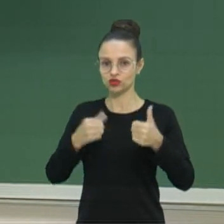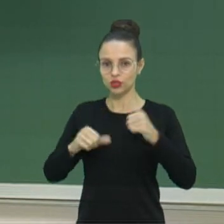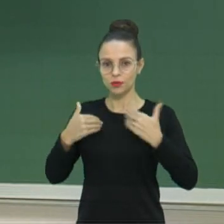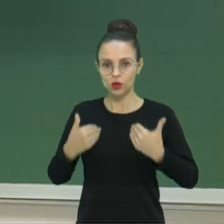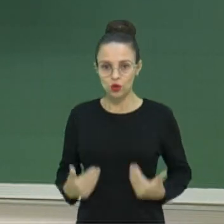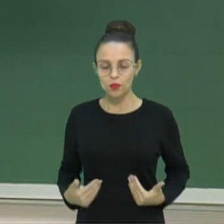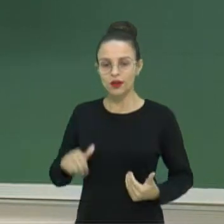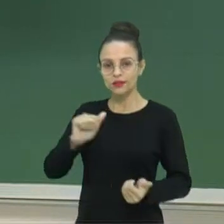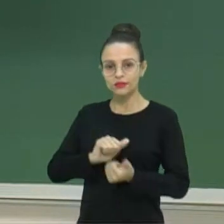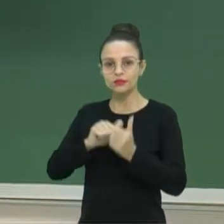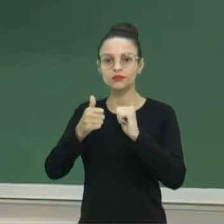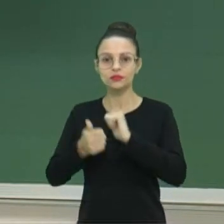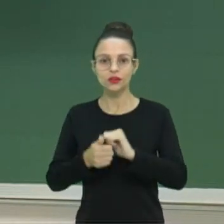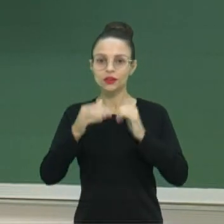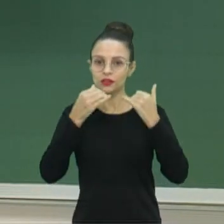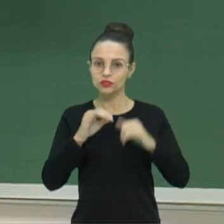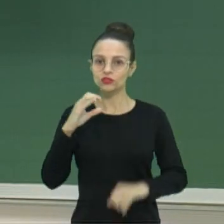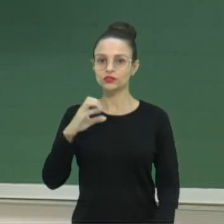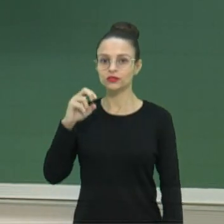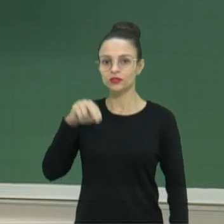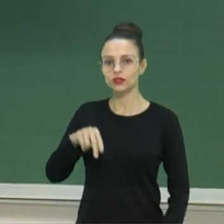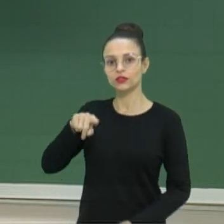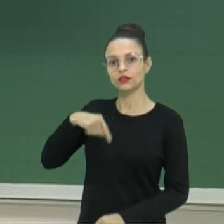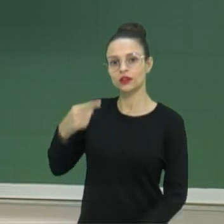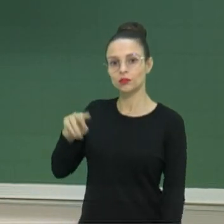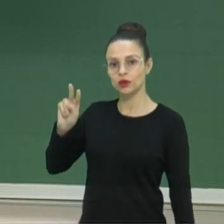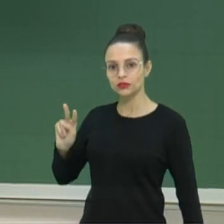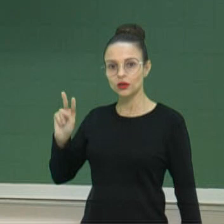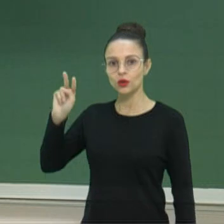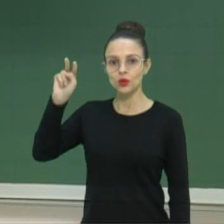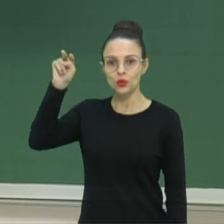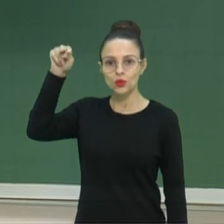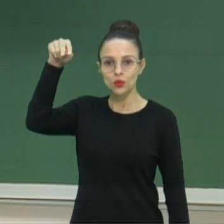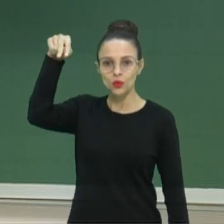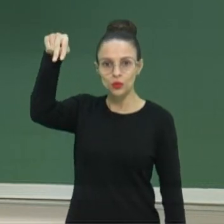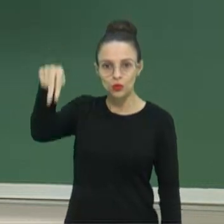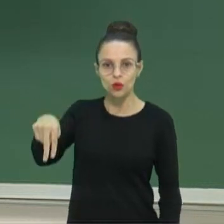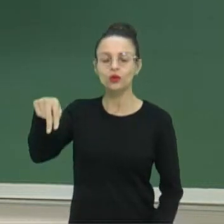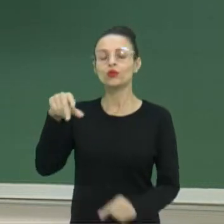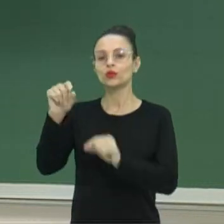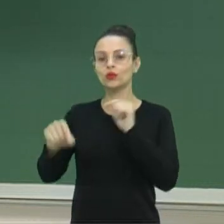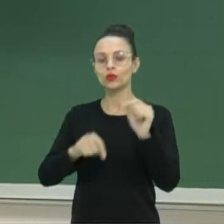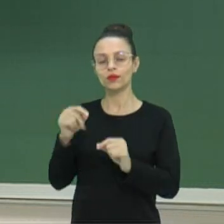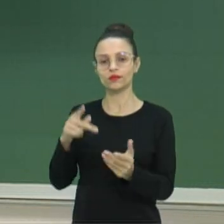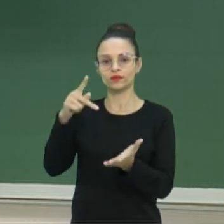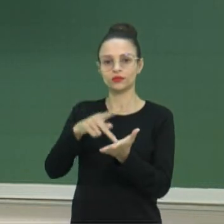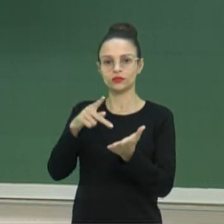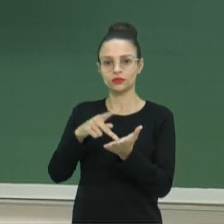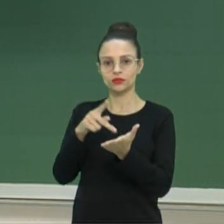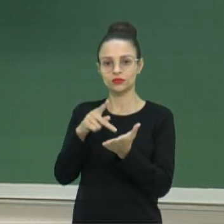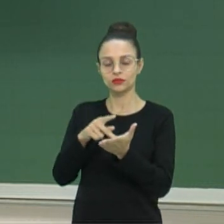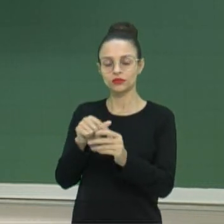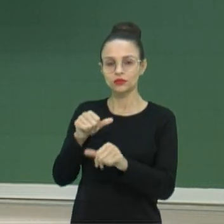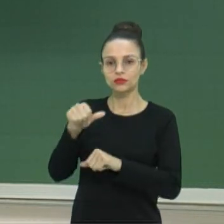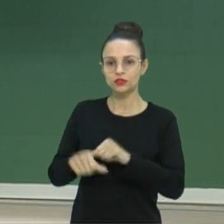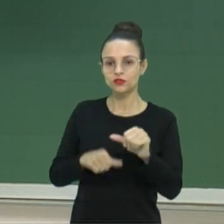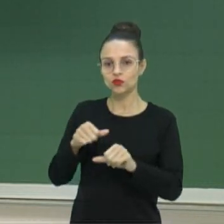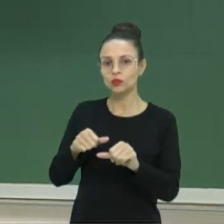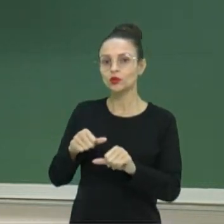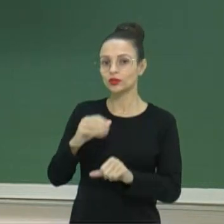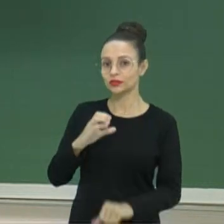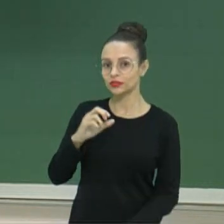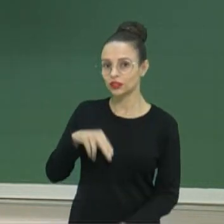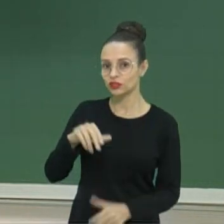nosso corpo, transformando em energia cinética. Depois desse salto de altura, certo? Ele está, na verdade, transformando essa cinética